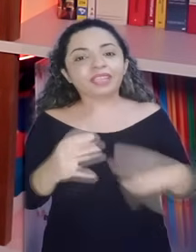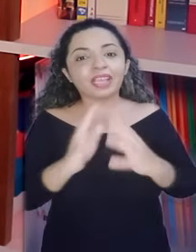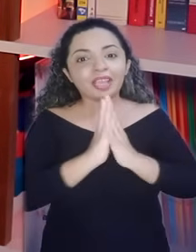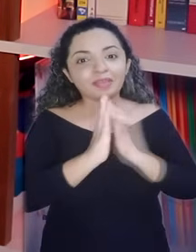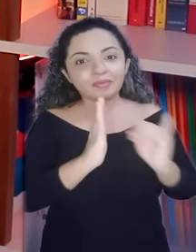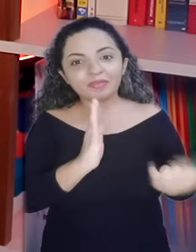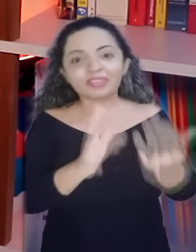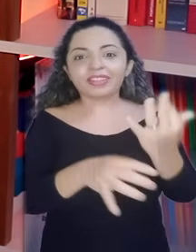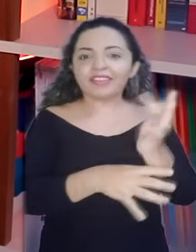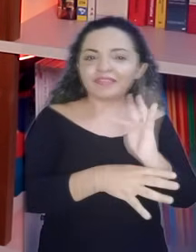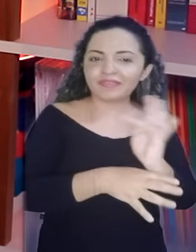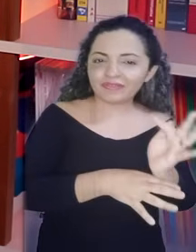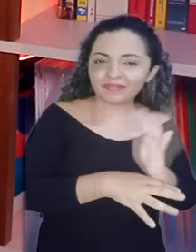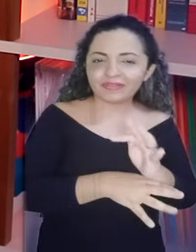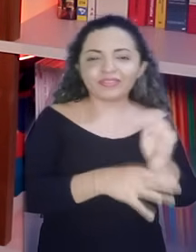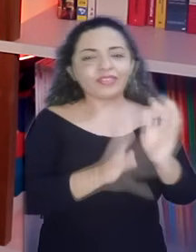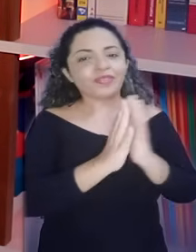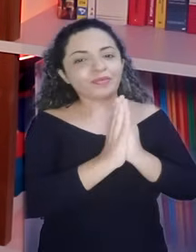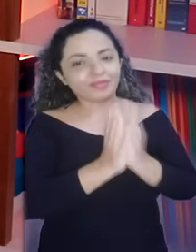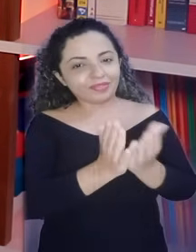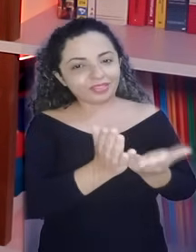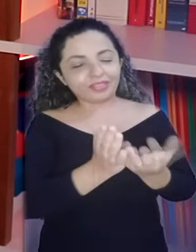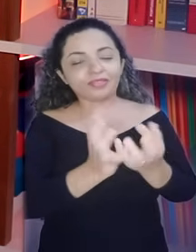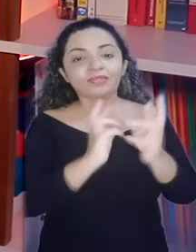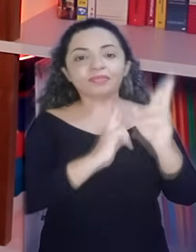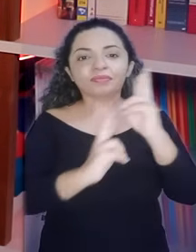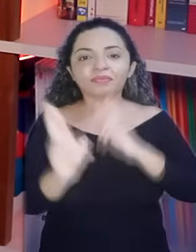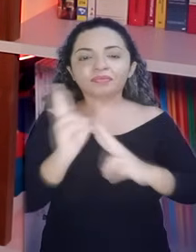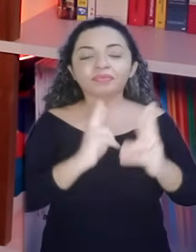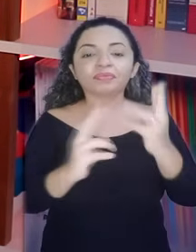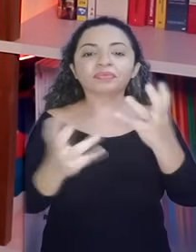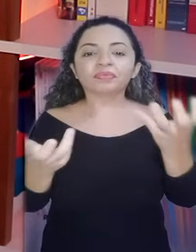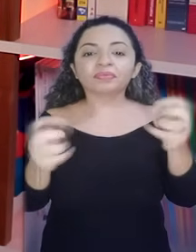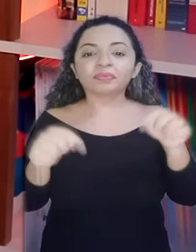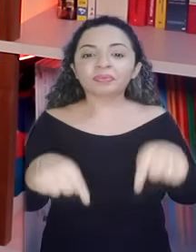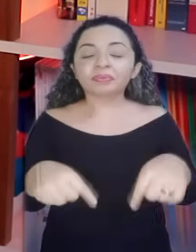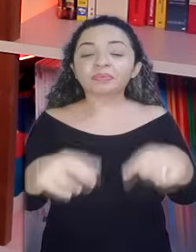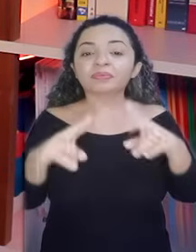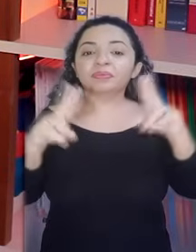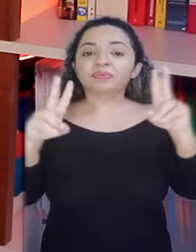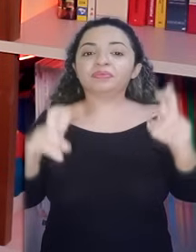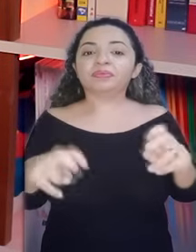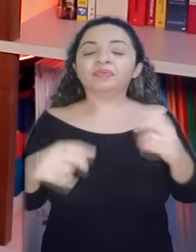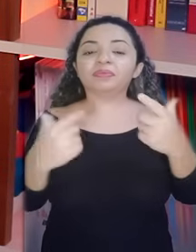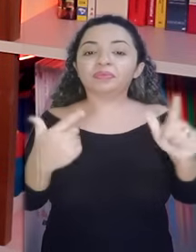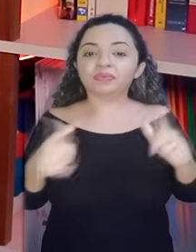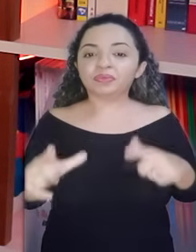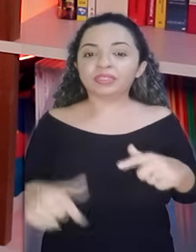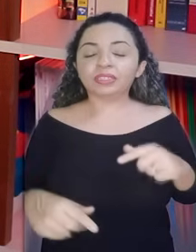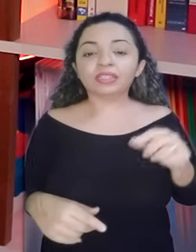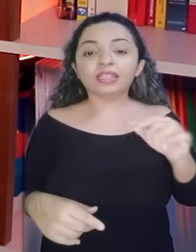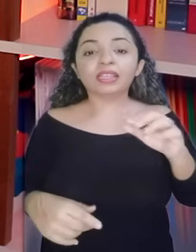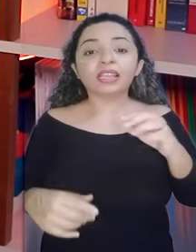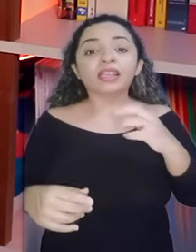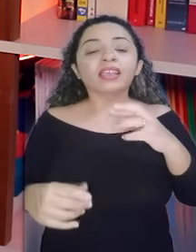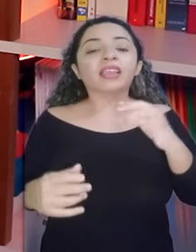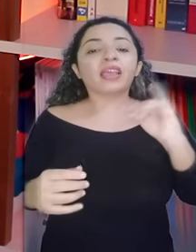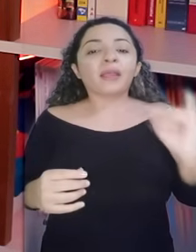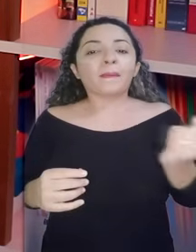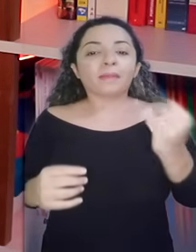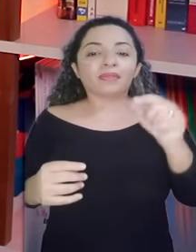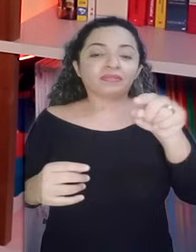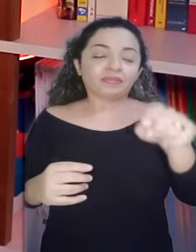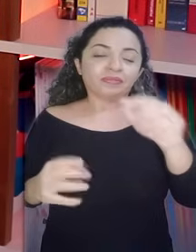esse assunto, deixa um comentário aqui também e aproveita para se inscrever aqui no Seleção Literária. Se você gosta do nosso conteúdo, é muito importante que